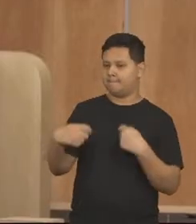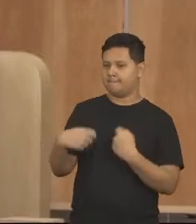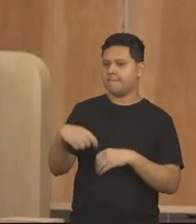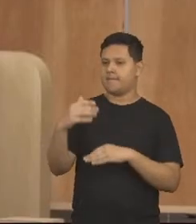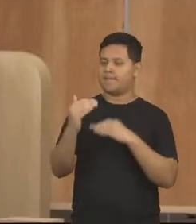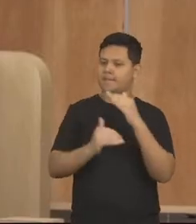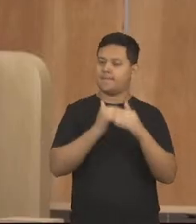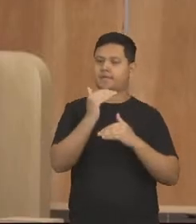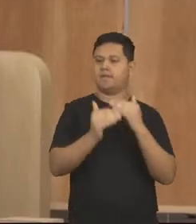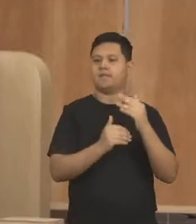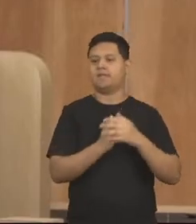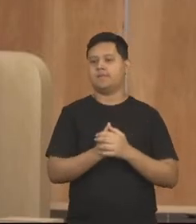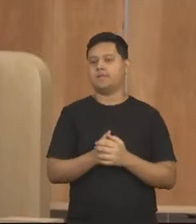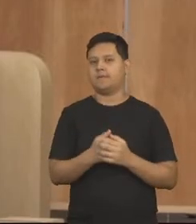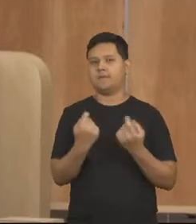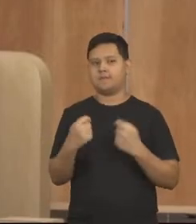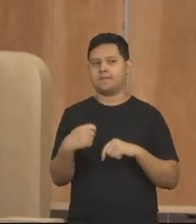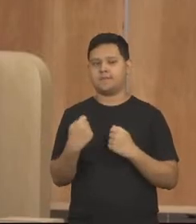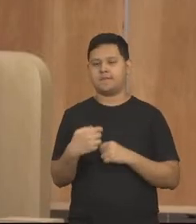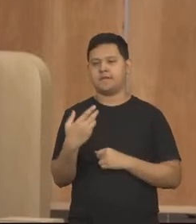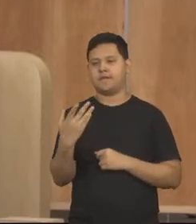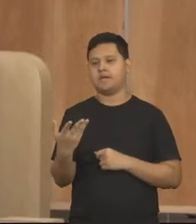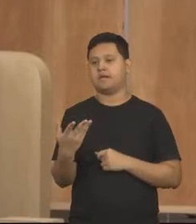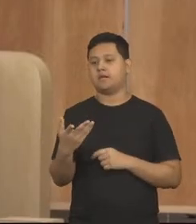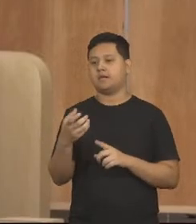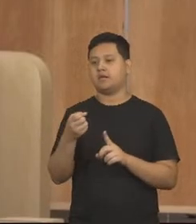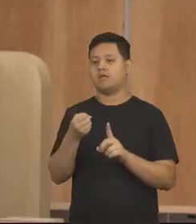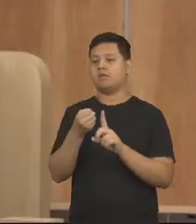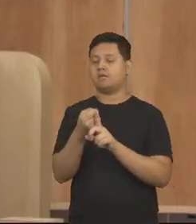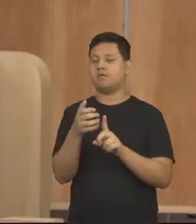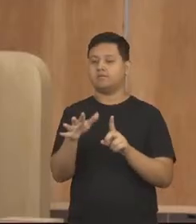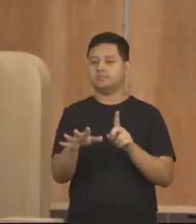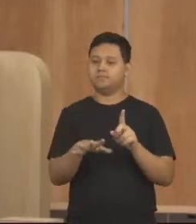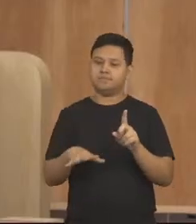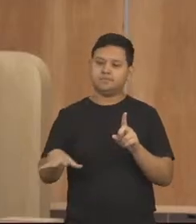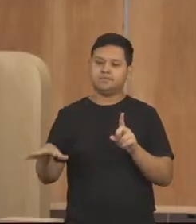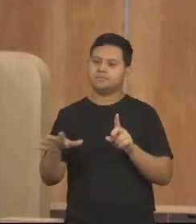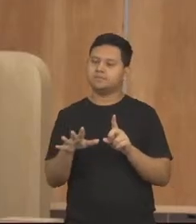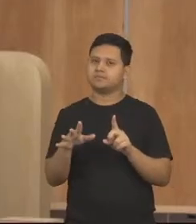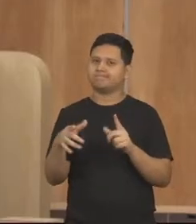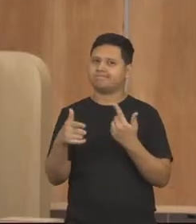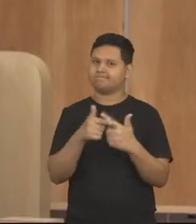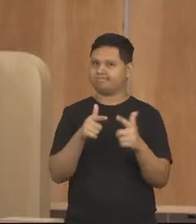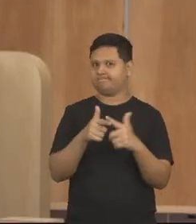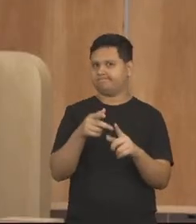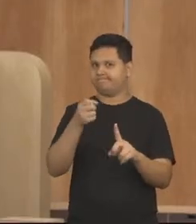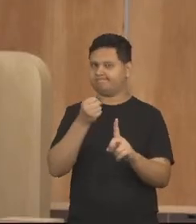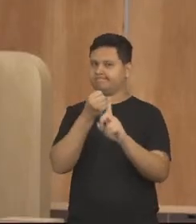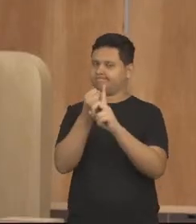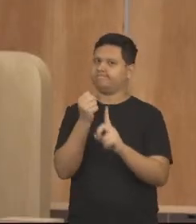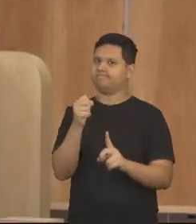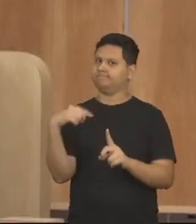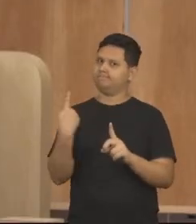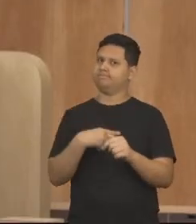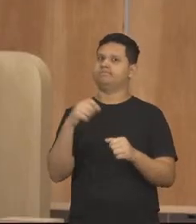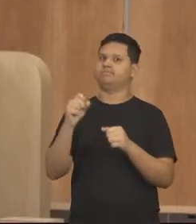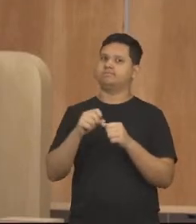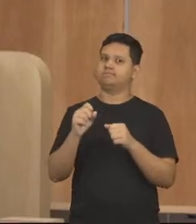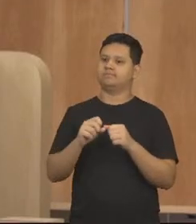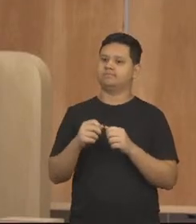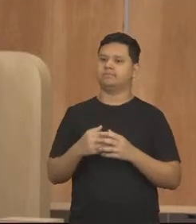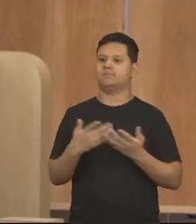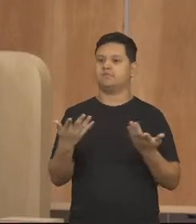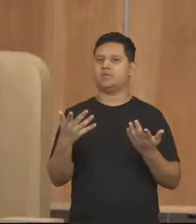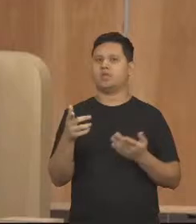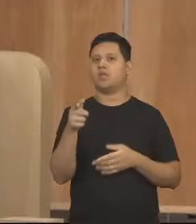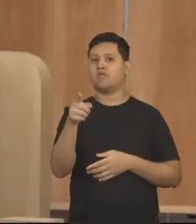A gente tem que enfrentar os desafios e os problemas de frente. Nós estamos aqui para isso. O vereador que